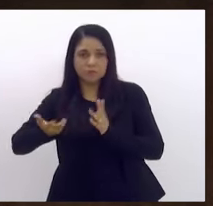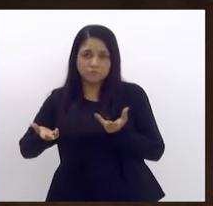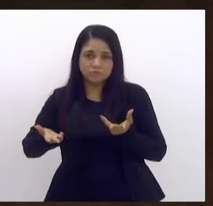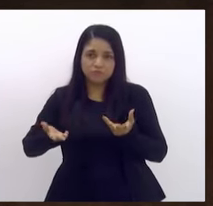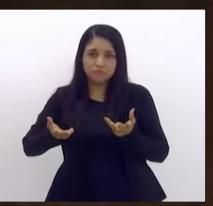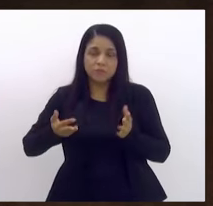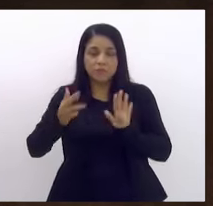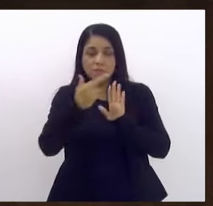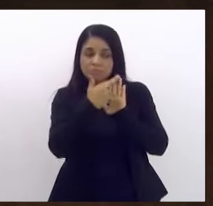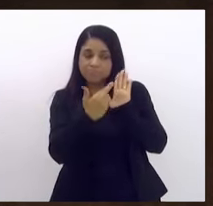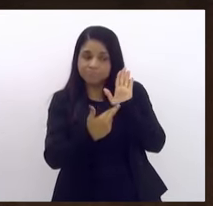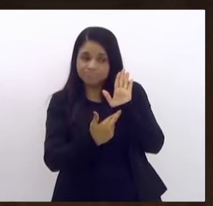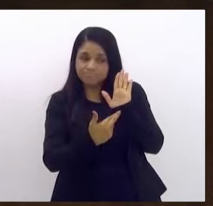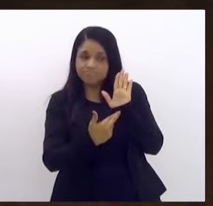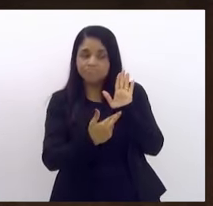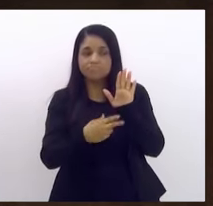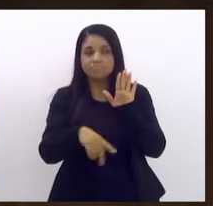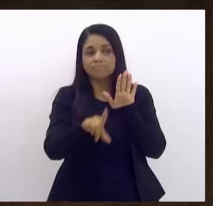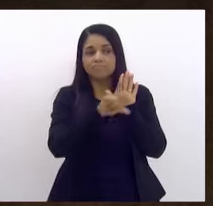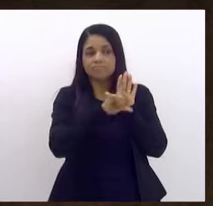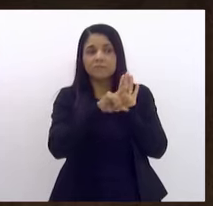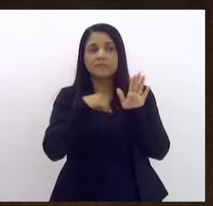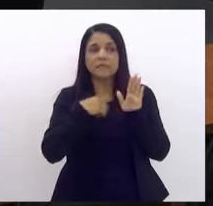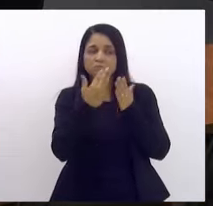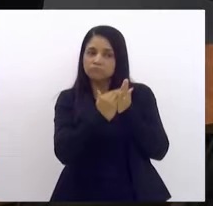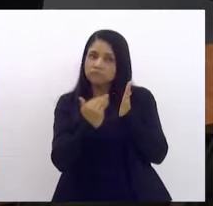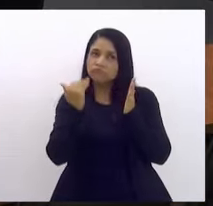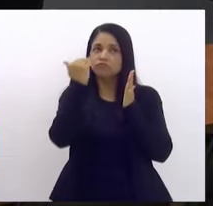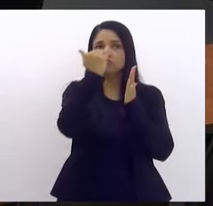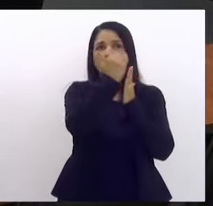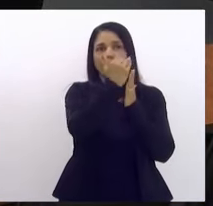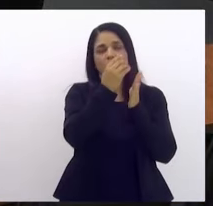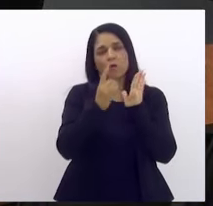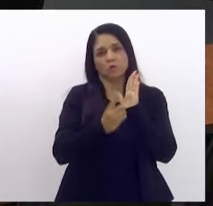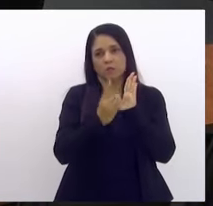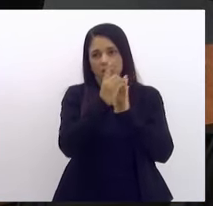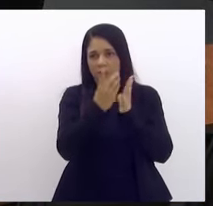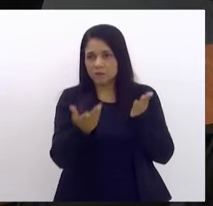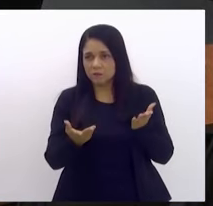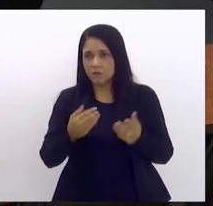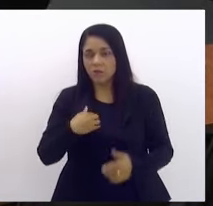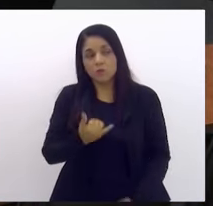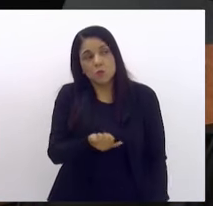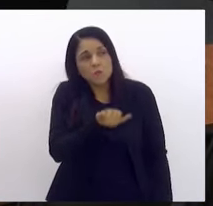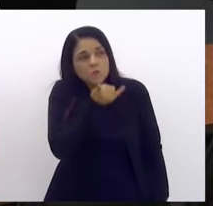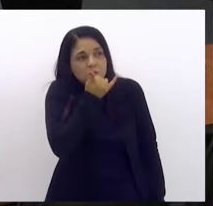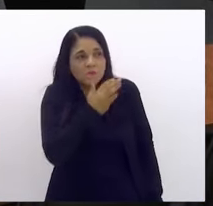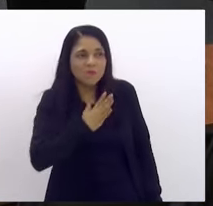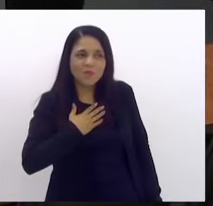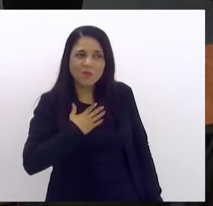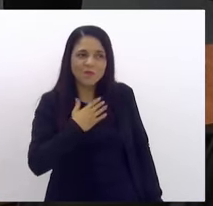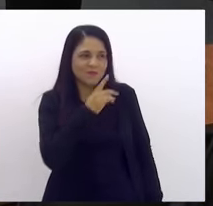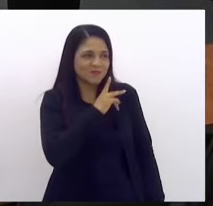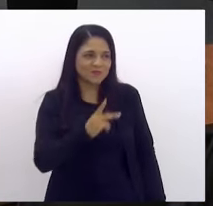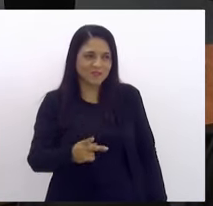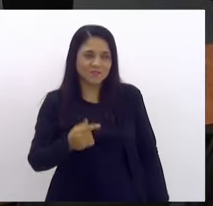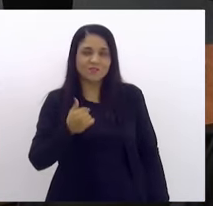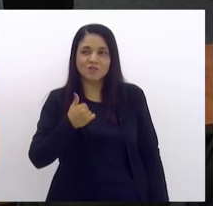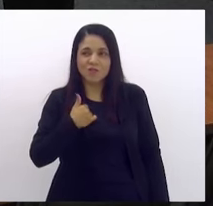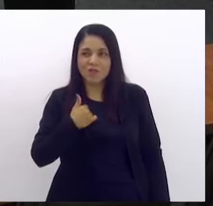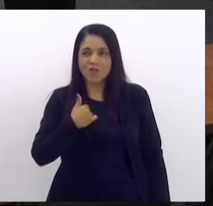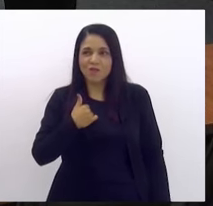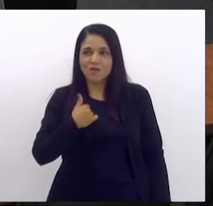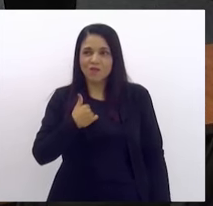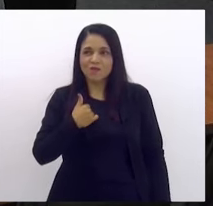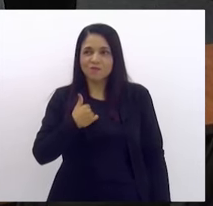tem superioridade a qualquer decreto. Senhor presidente, o senhor me perdoe. O senhor é muito hábil, mas o senhor